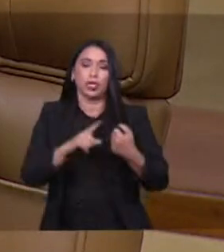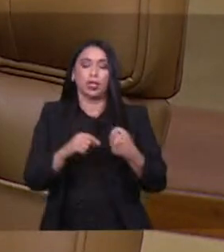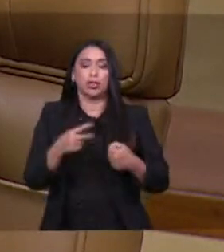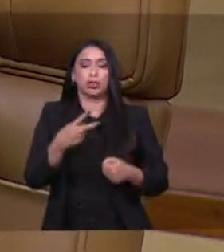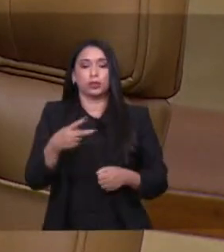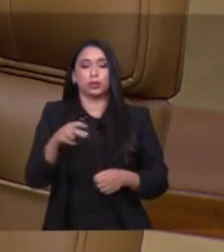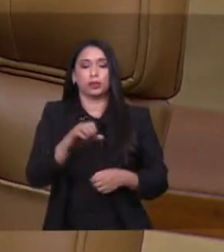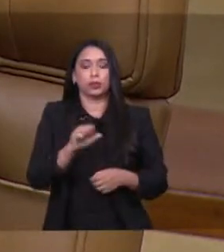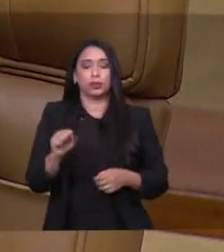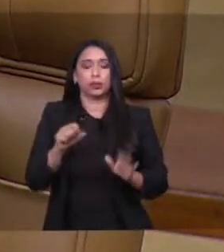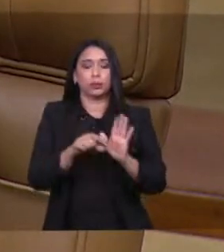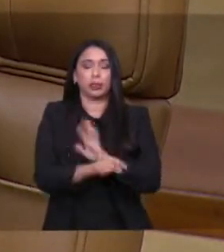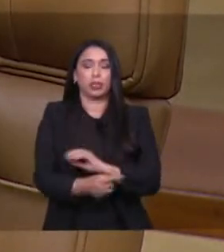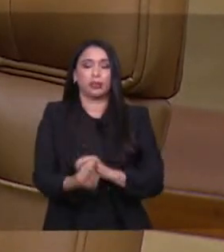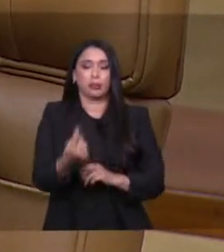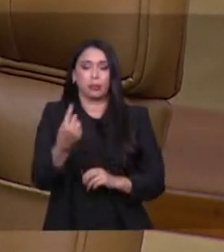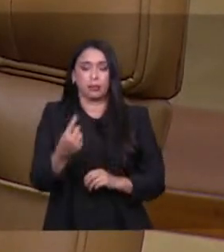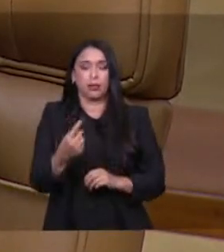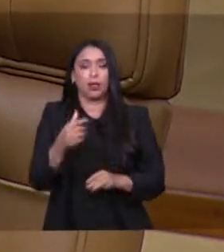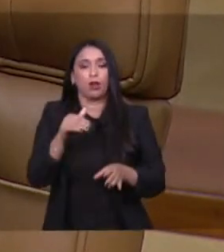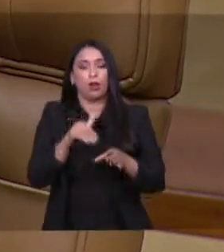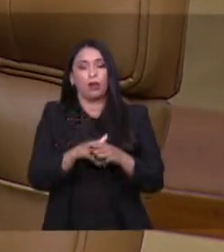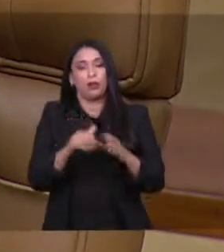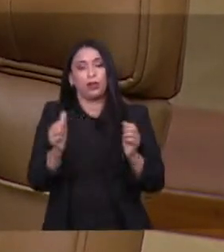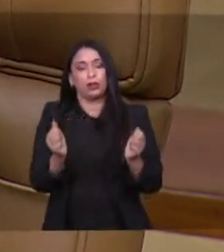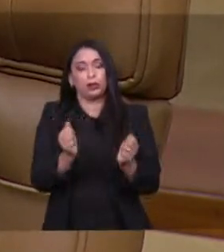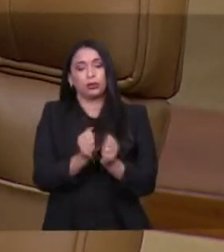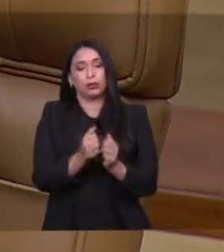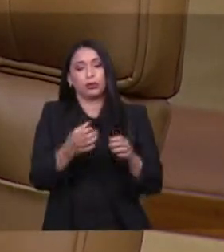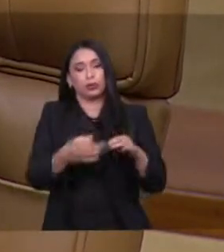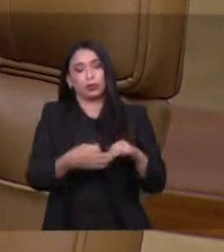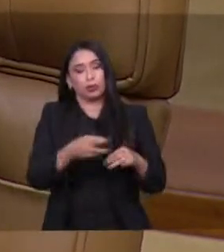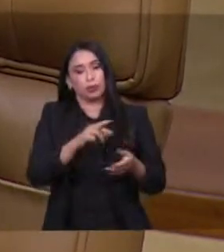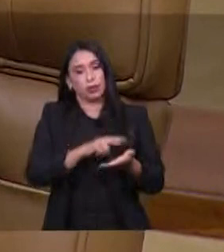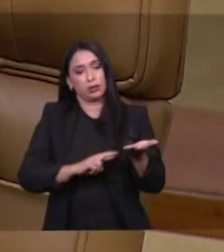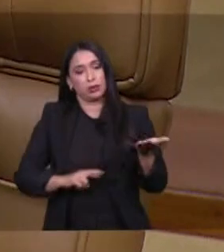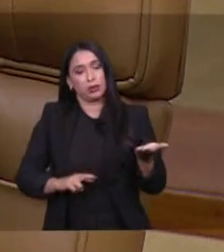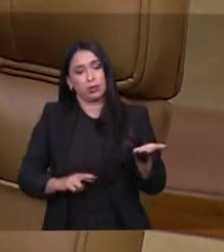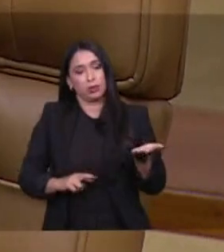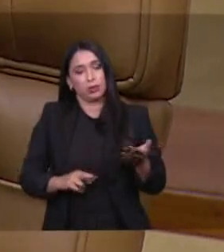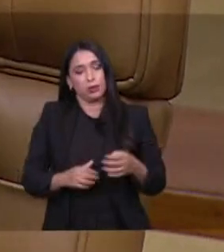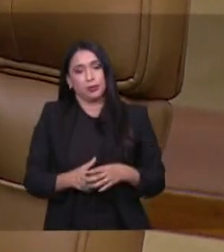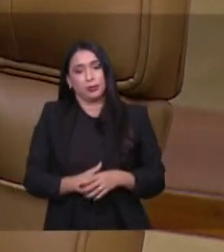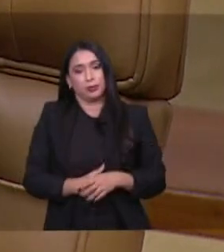28, parágrafo 1º. Eu acompanho o eminente relator.